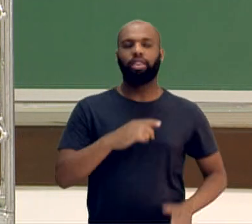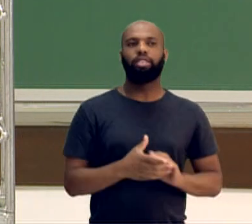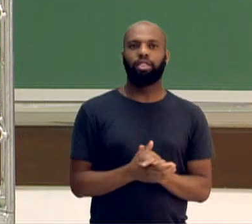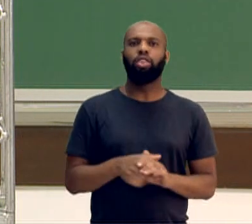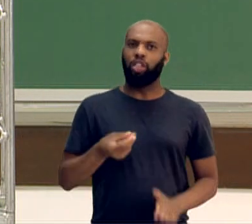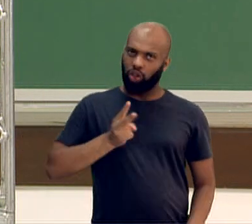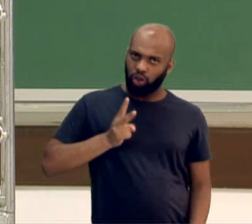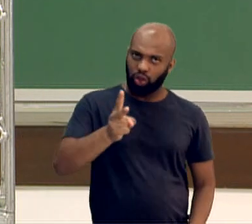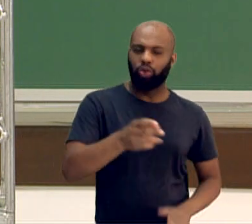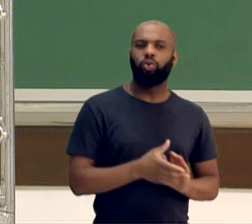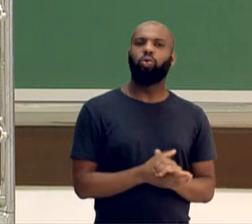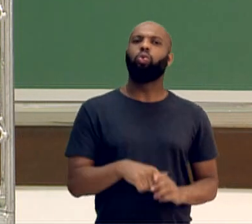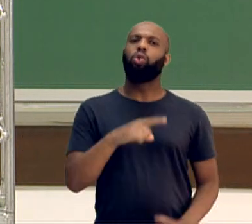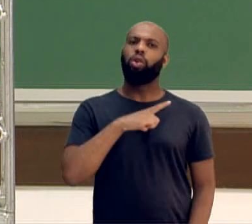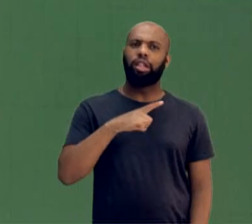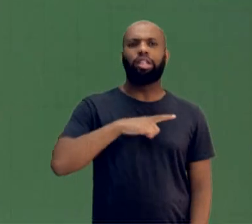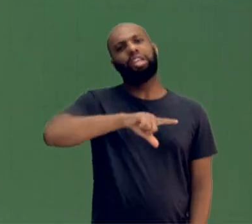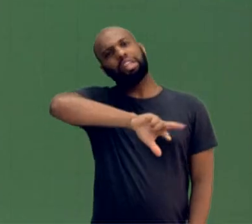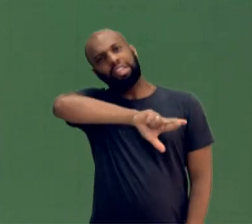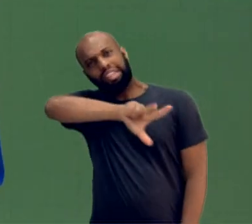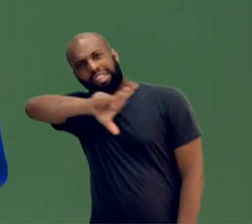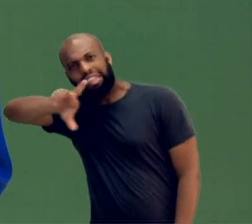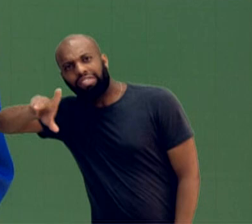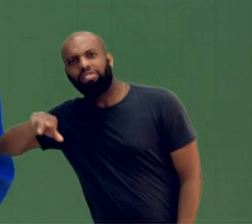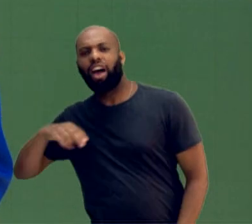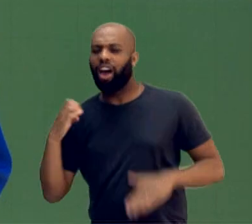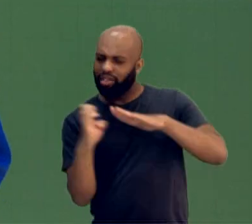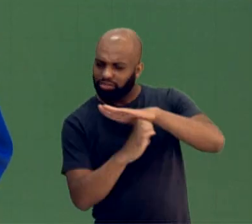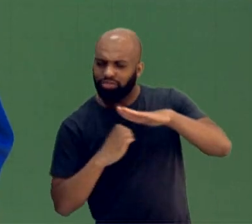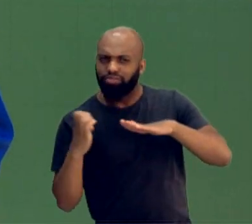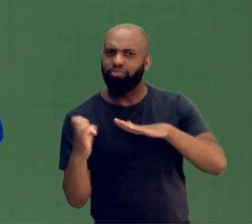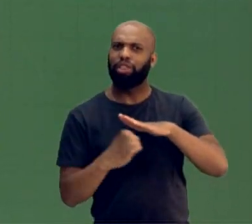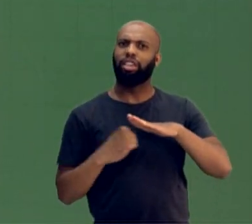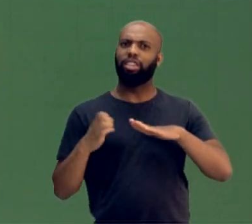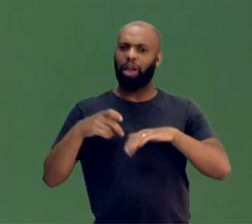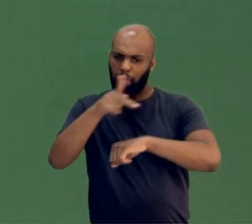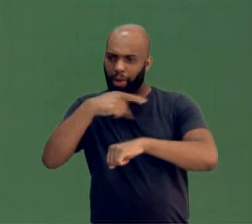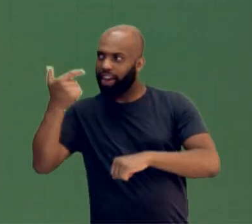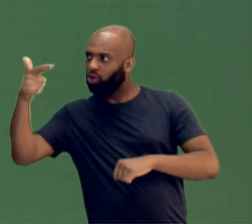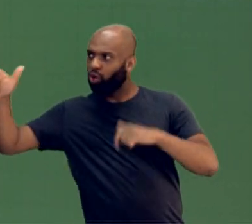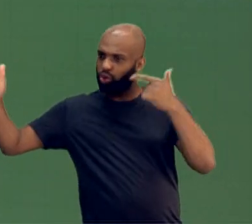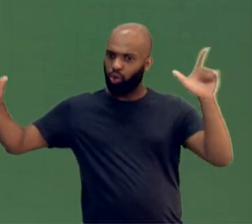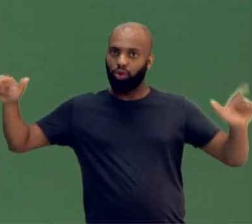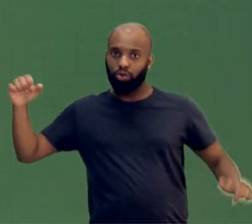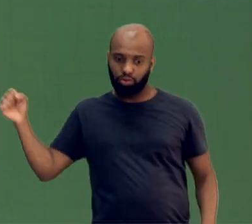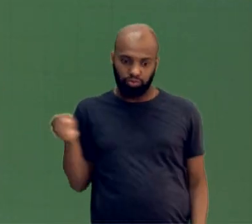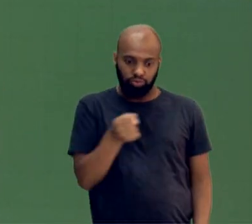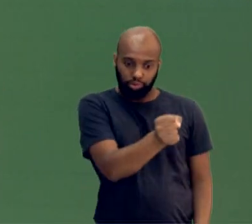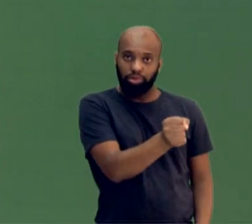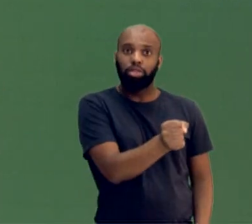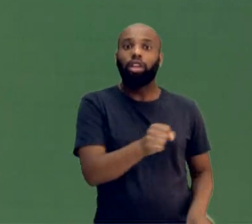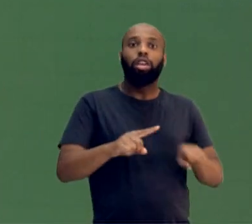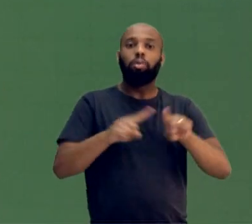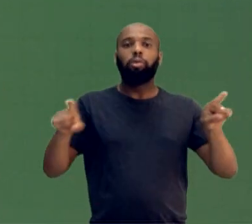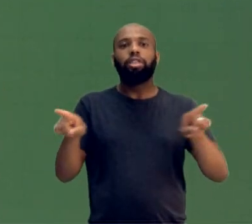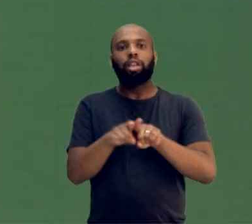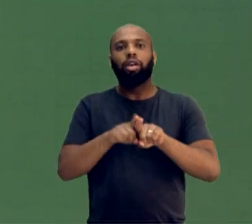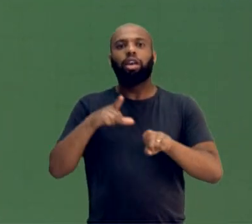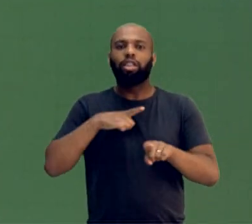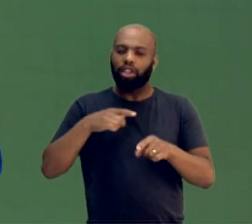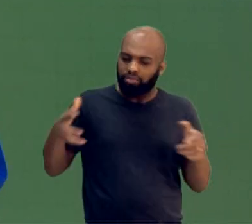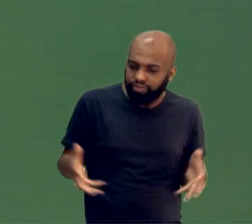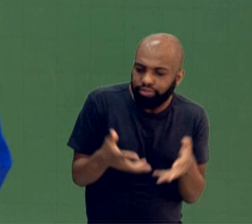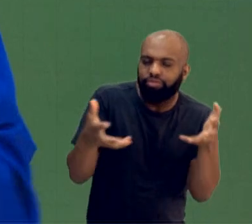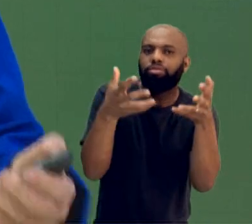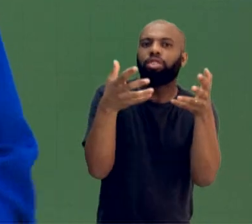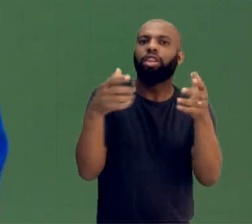elas continuam. Tem mega empresas, multinacionais? Claro que sim. Mas também há um certo incentivo fiscal,